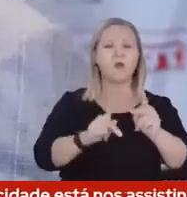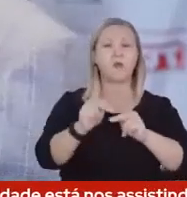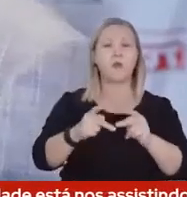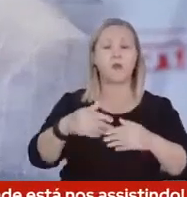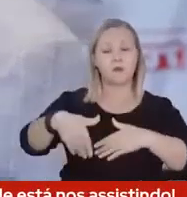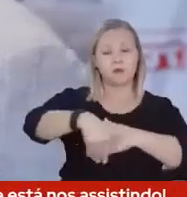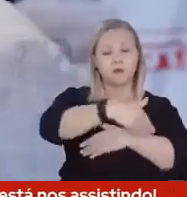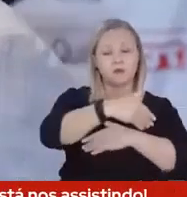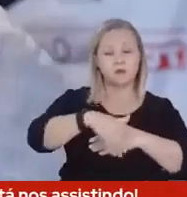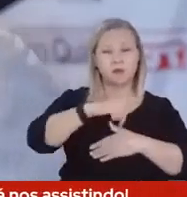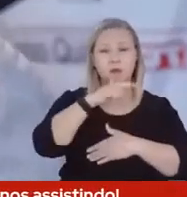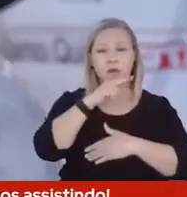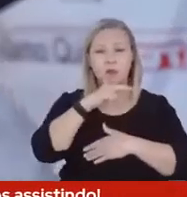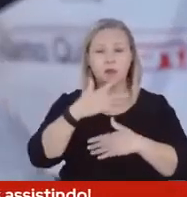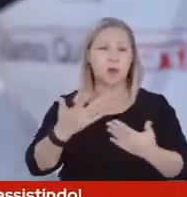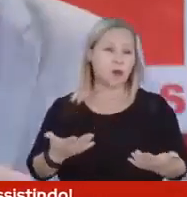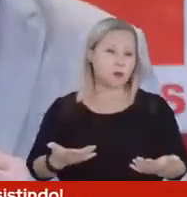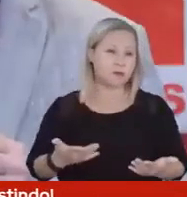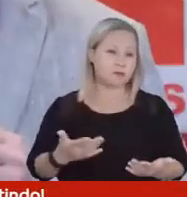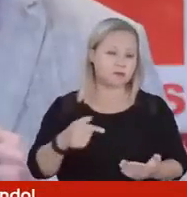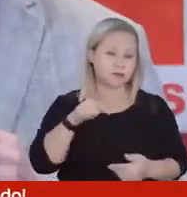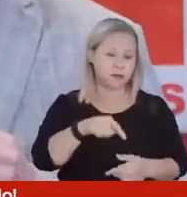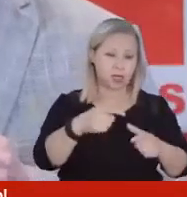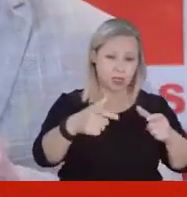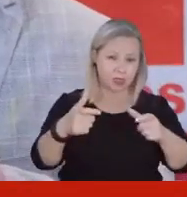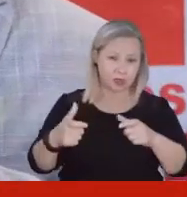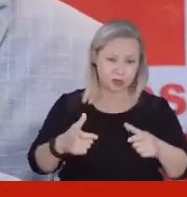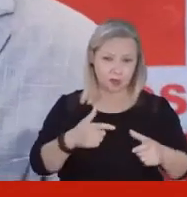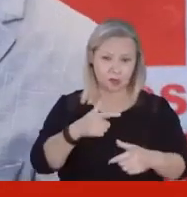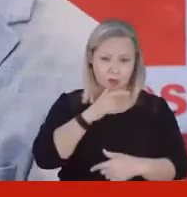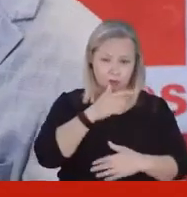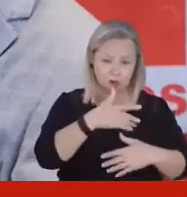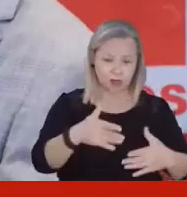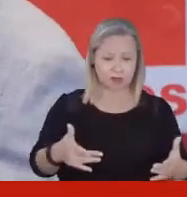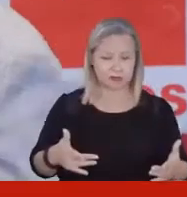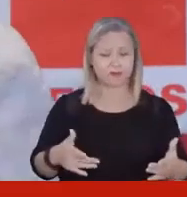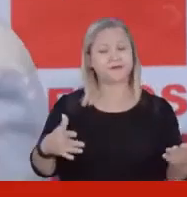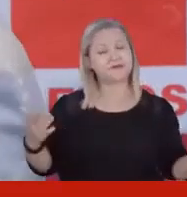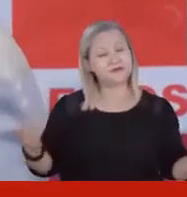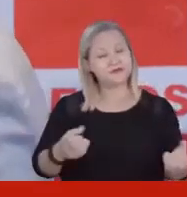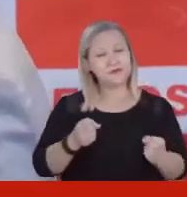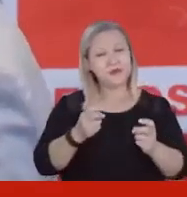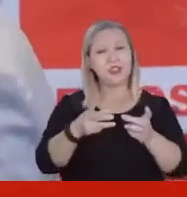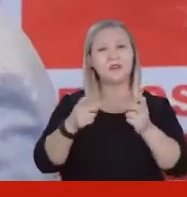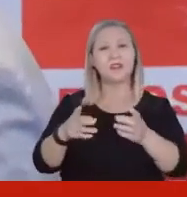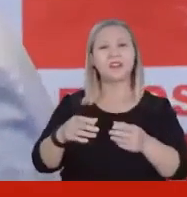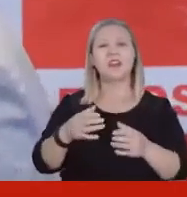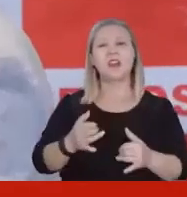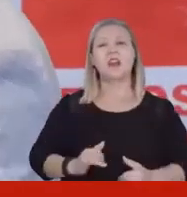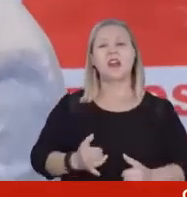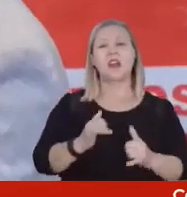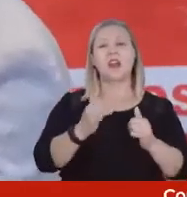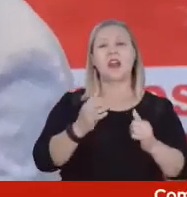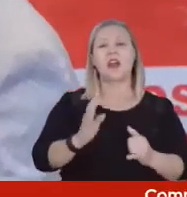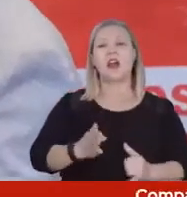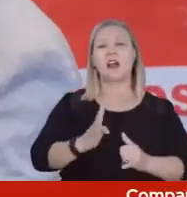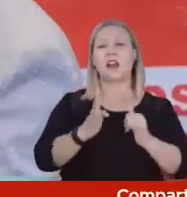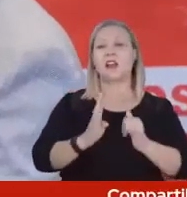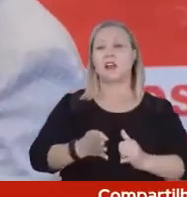Então, o Brasil não tem. Agora querem vender a Eletrobras. E vão vender a Eletrobras da forma mais canalha